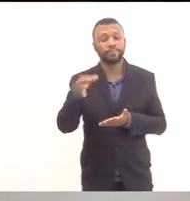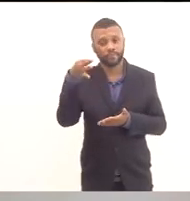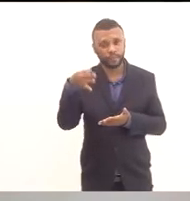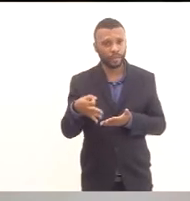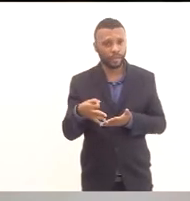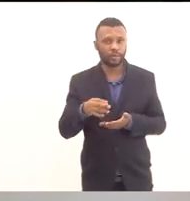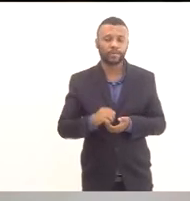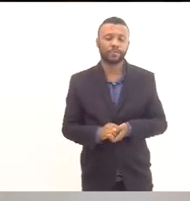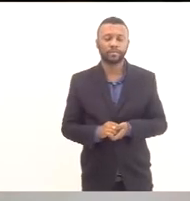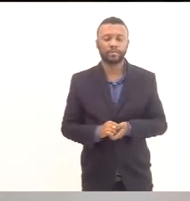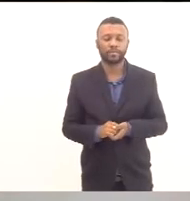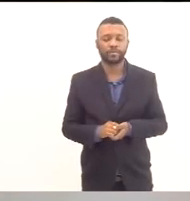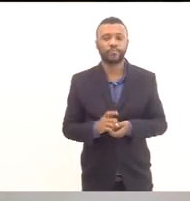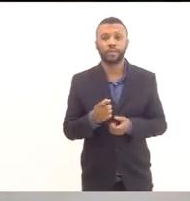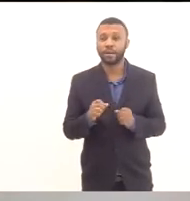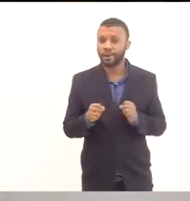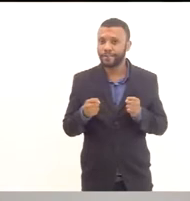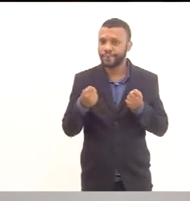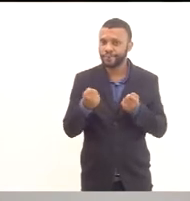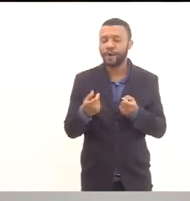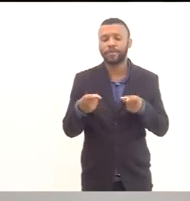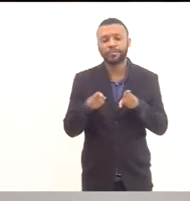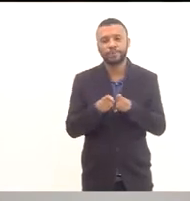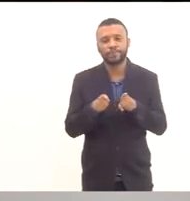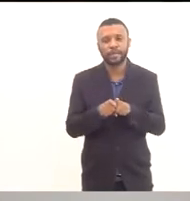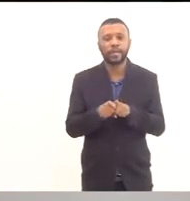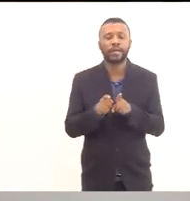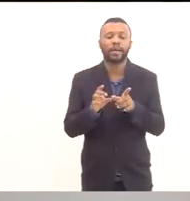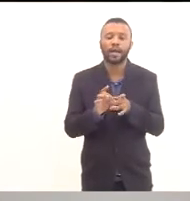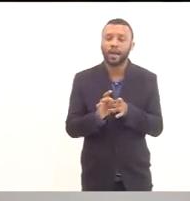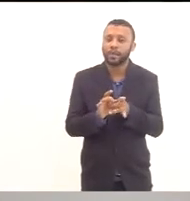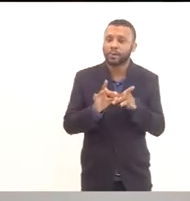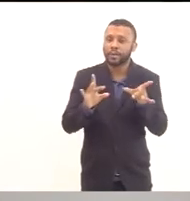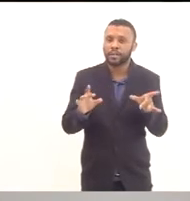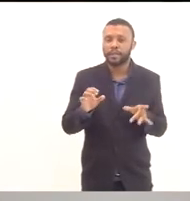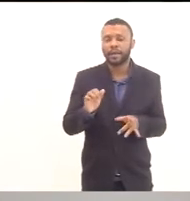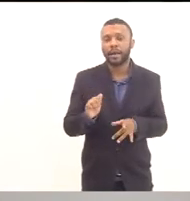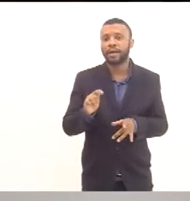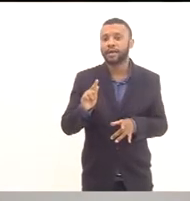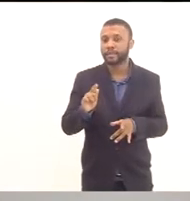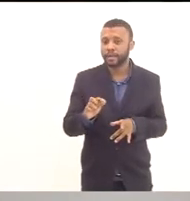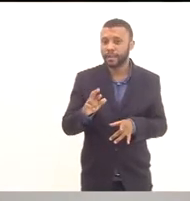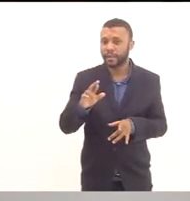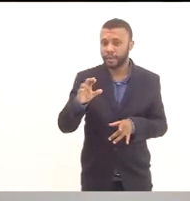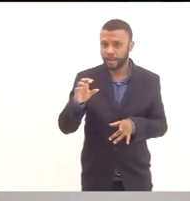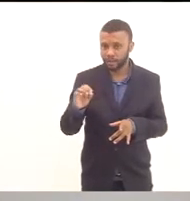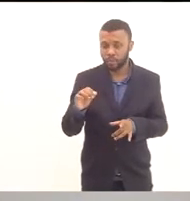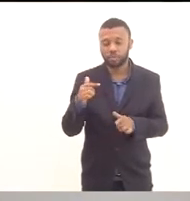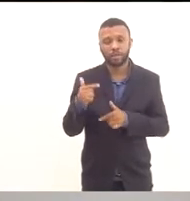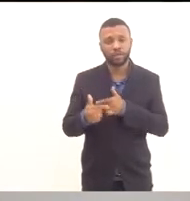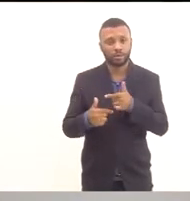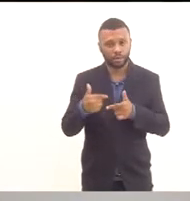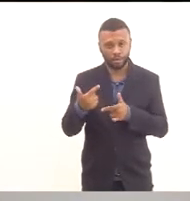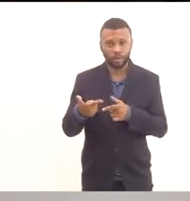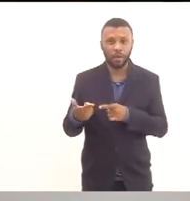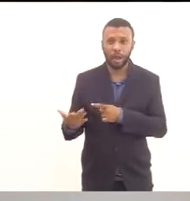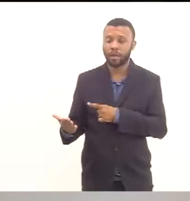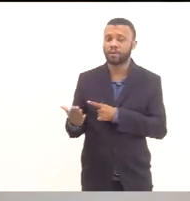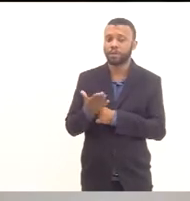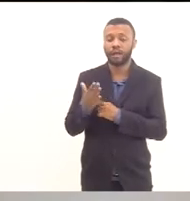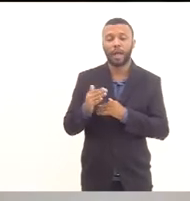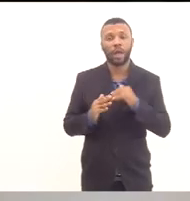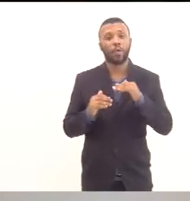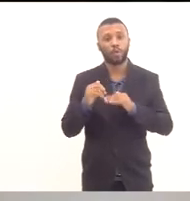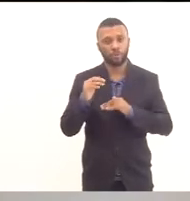uma vez reforça aqui né a disponibilidade das e Rio na atuação na reconstrução econômica